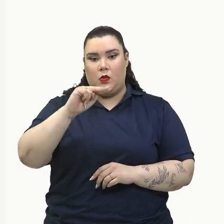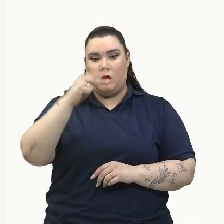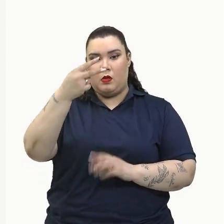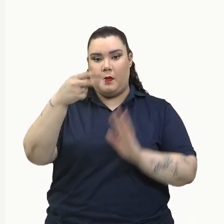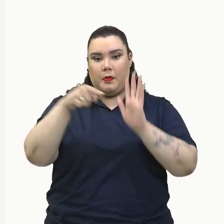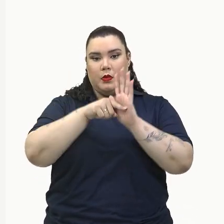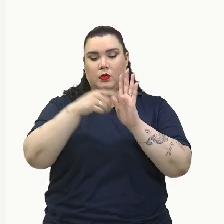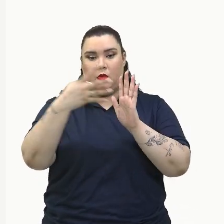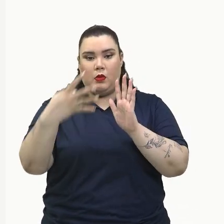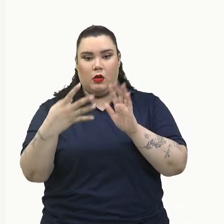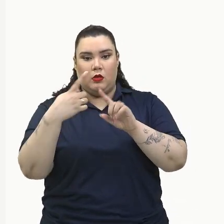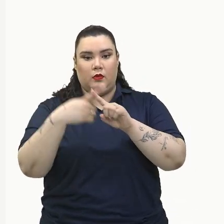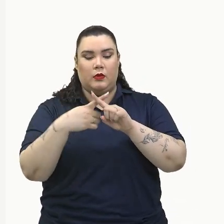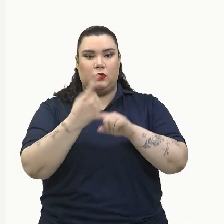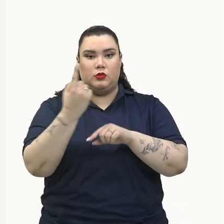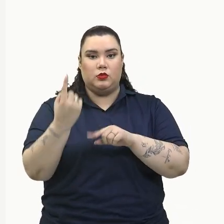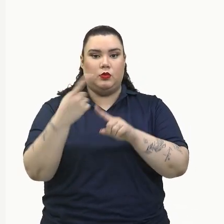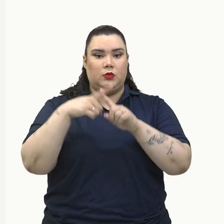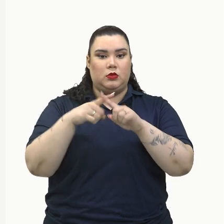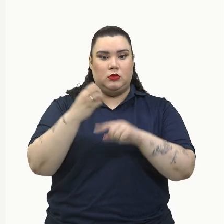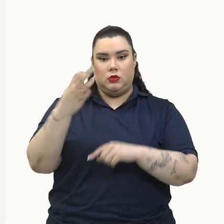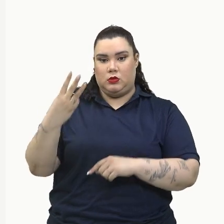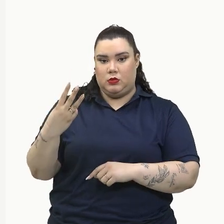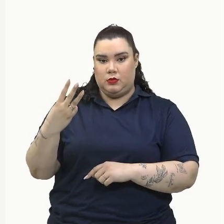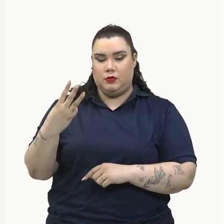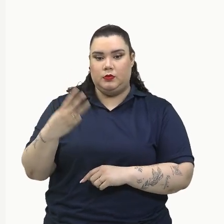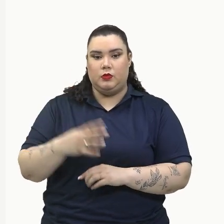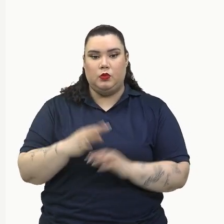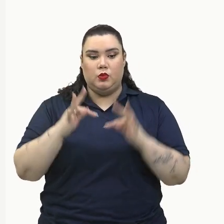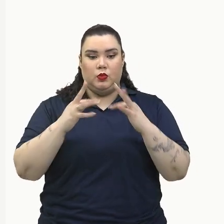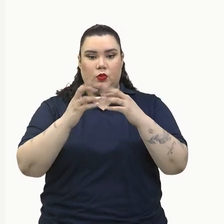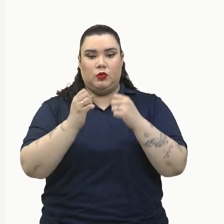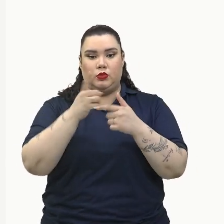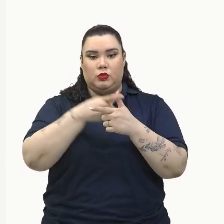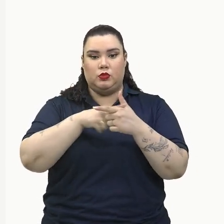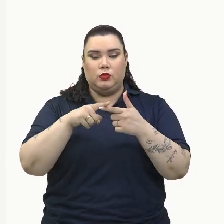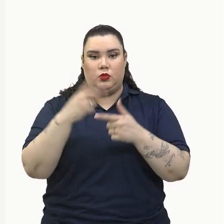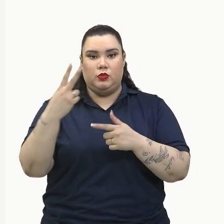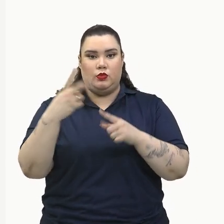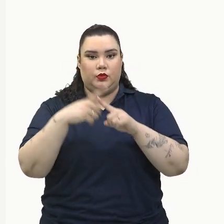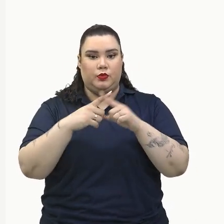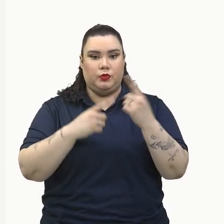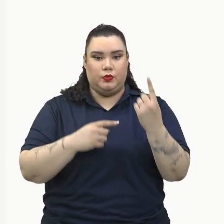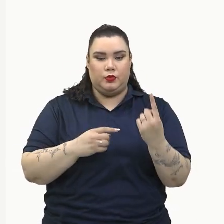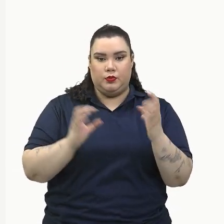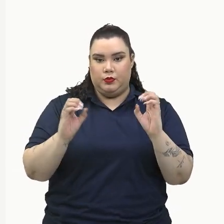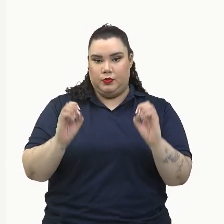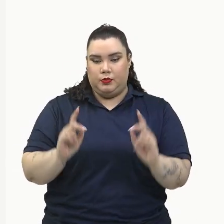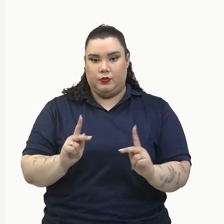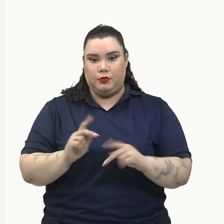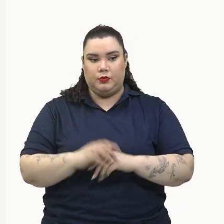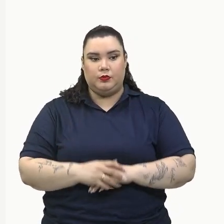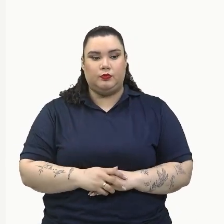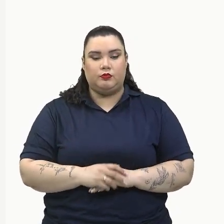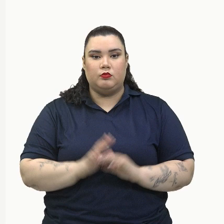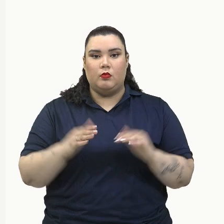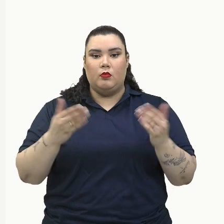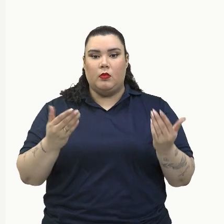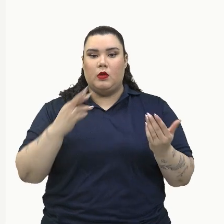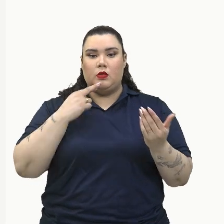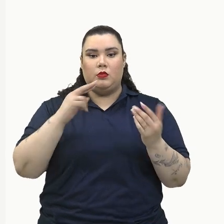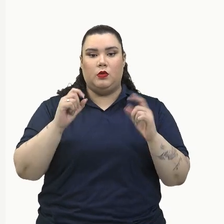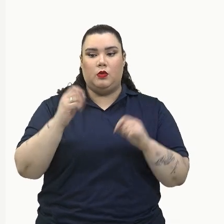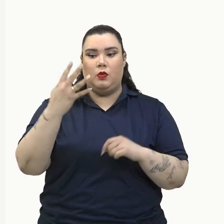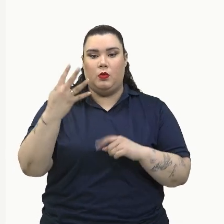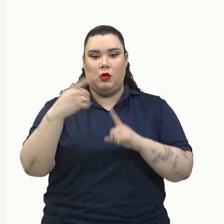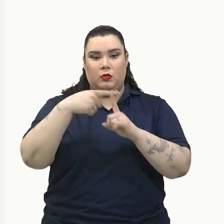vale 1, que multiplica c, que vale 3. Tudo isso dividido por 2, que multiplica a. Ok. Então, isso vai ser igual a 4,